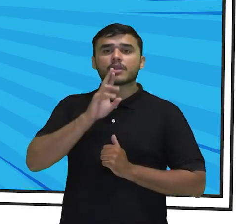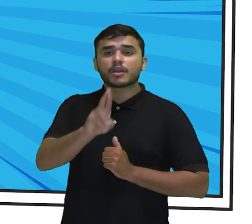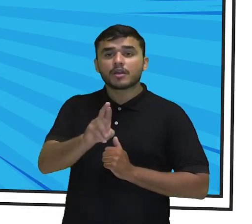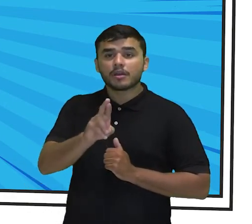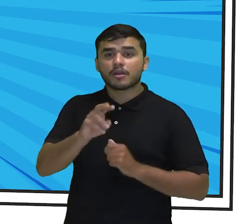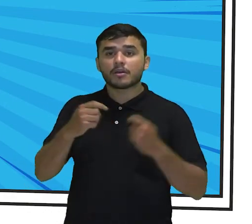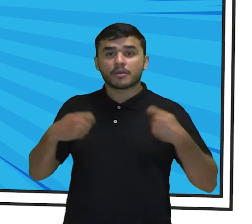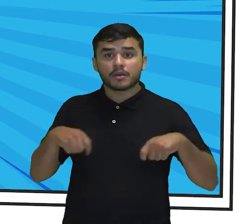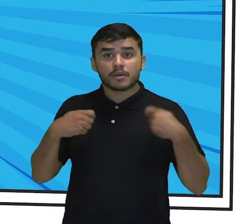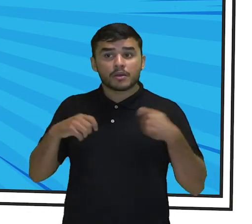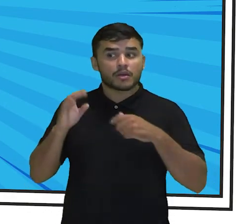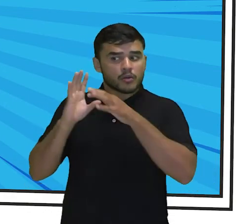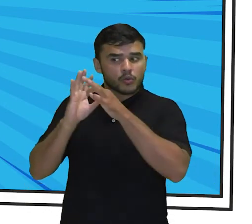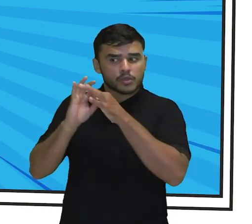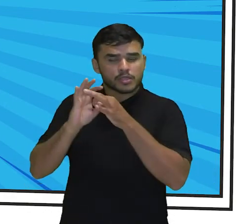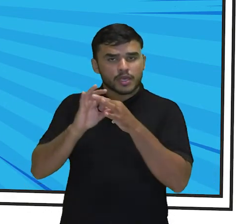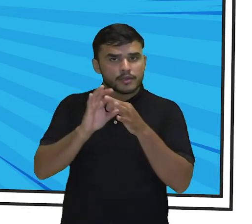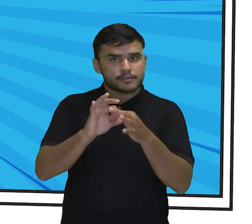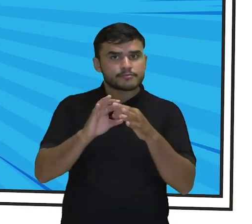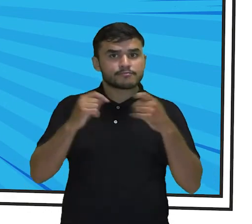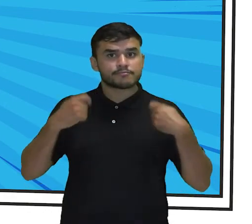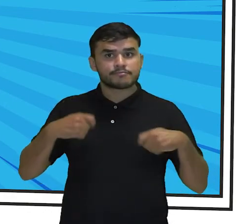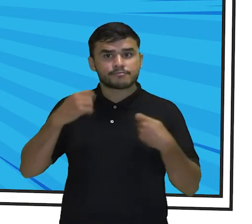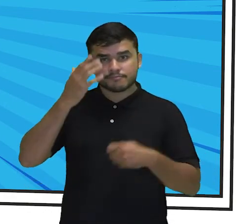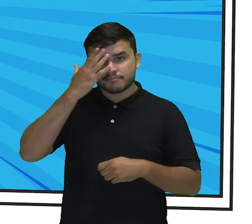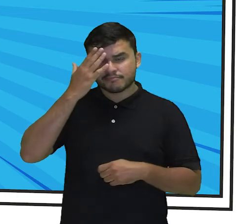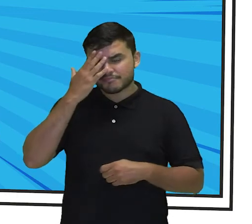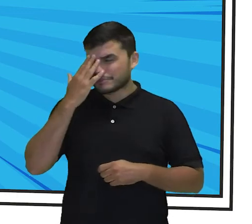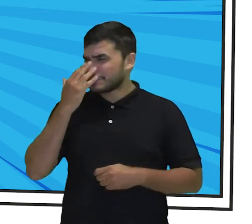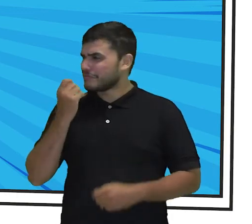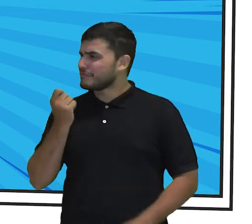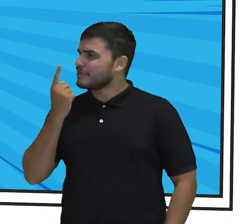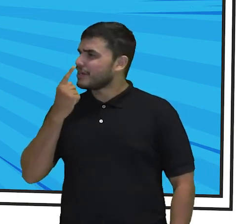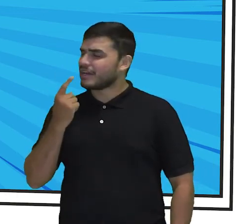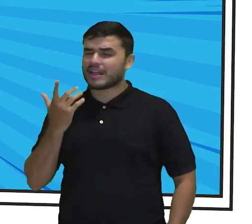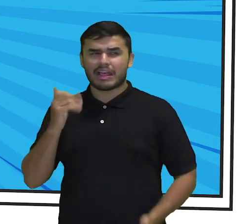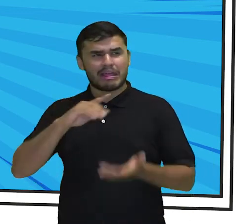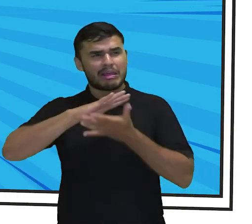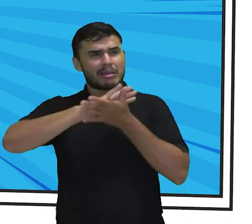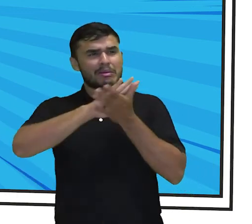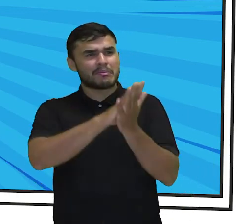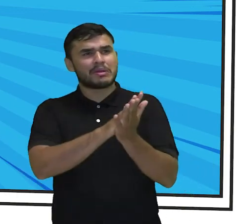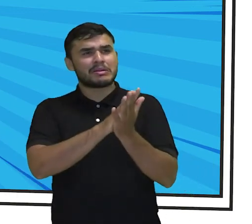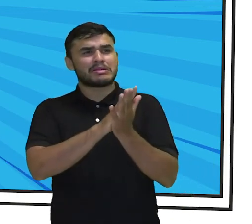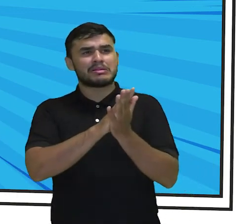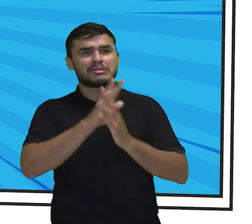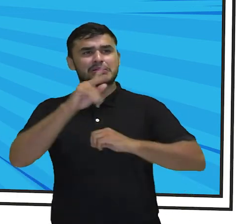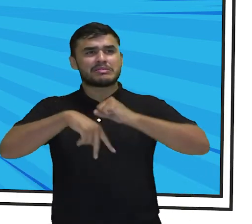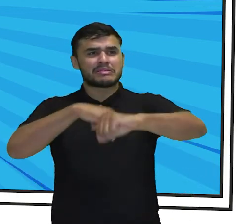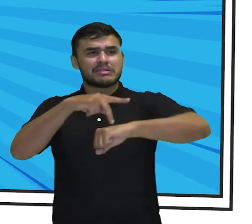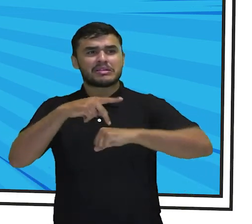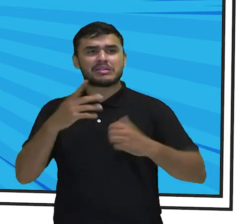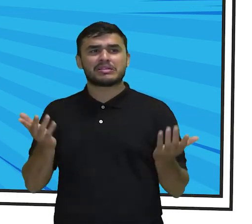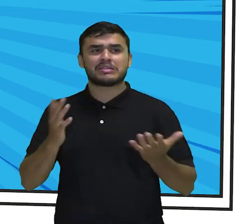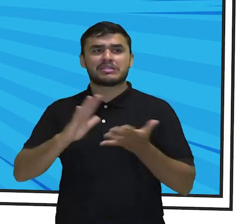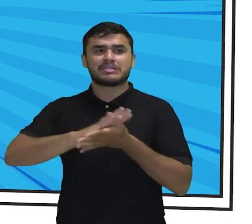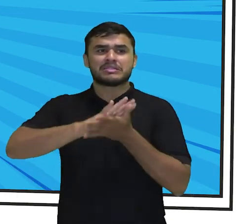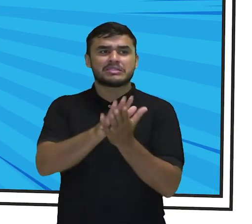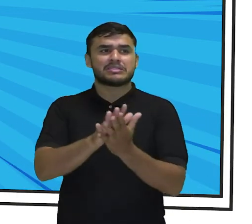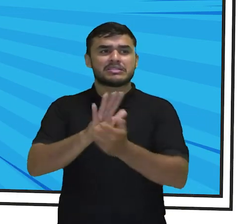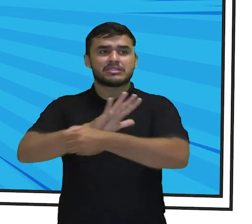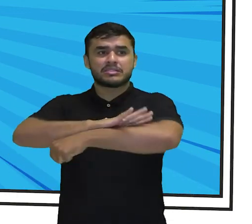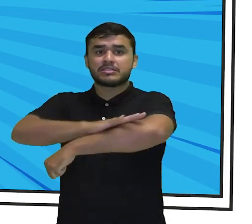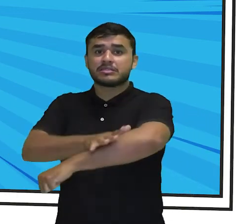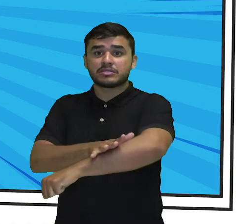entrar nessa onda. É horrível, xenofóbica, preconceituosa, racista,